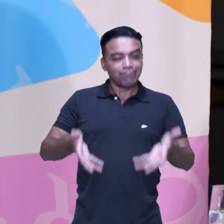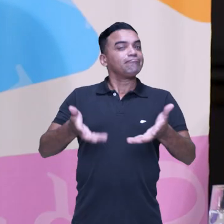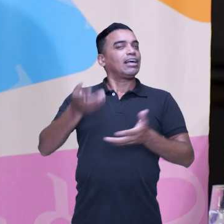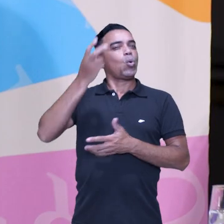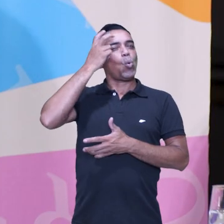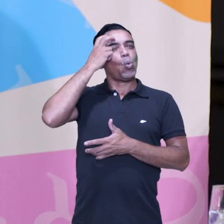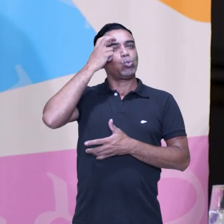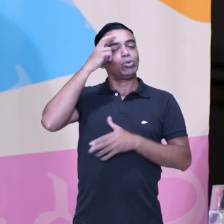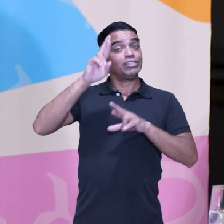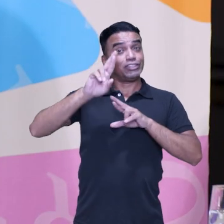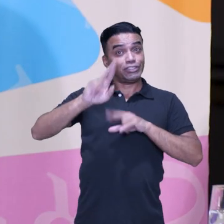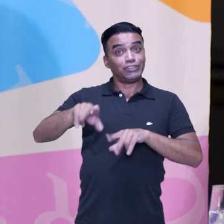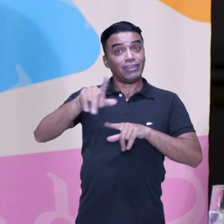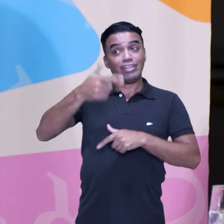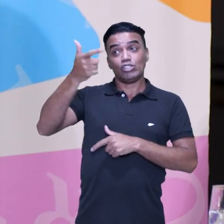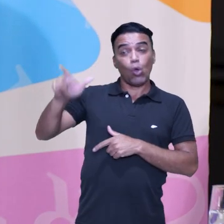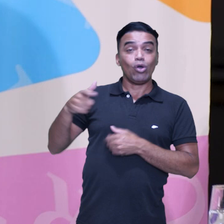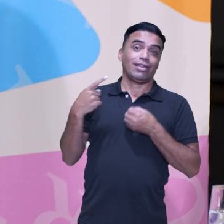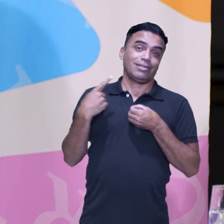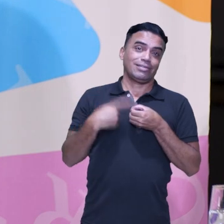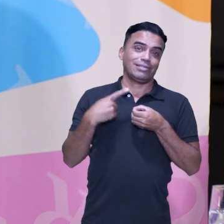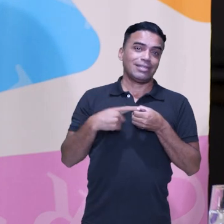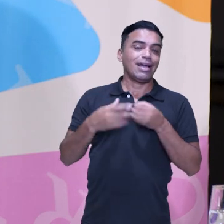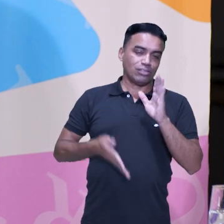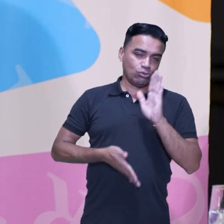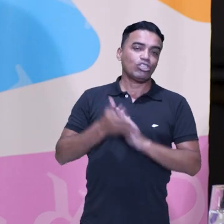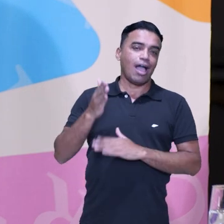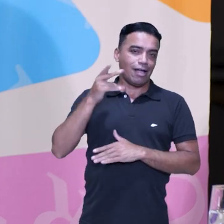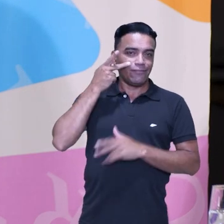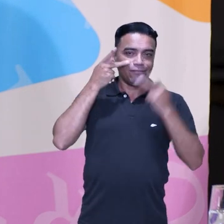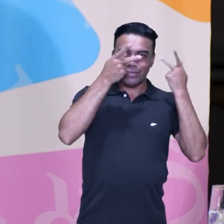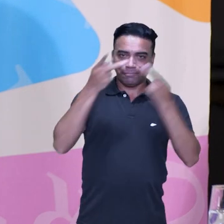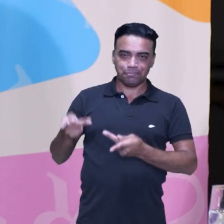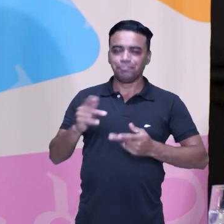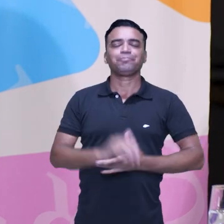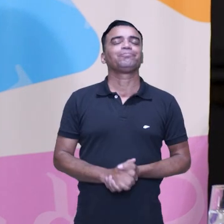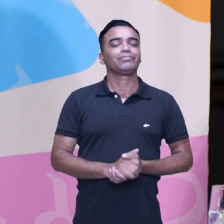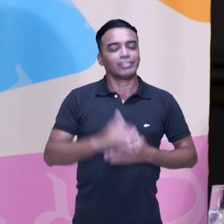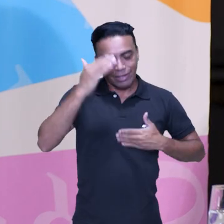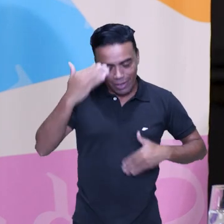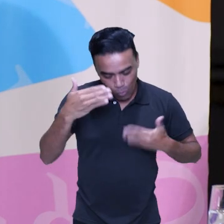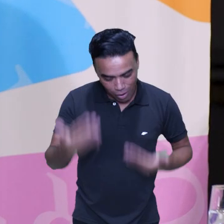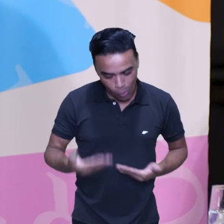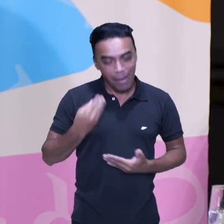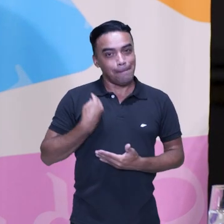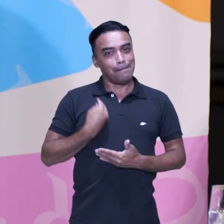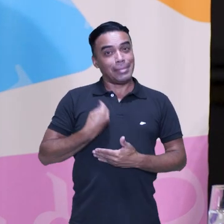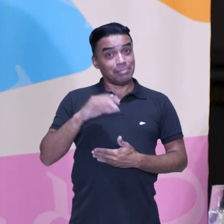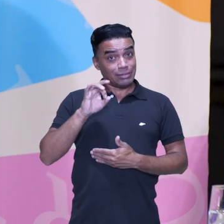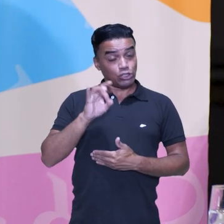cultura que tem, diferentemente de outras cidades que eu passei. E é uma honra participar não